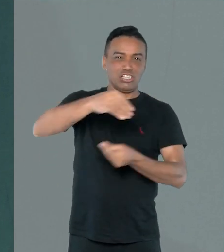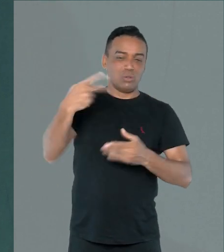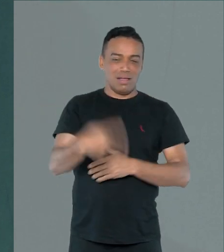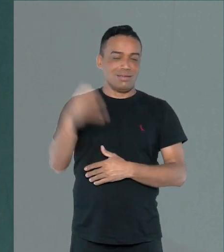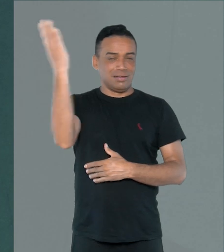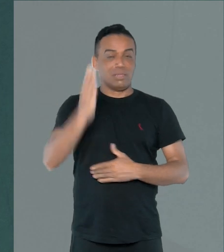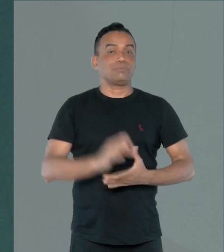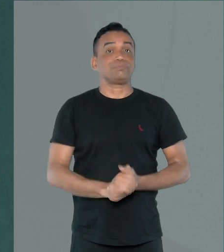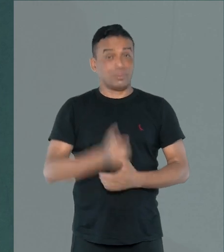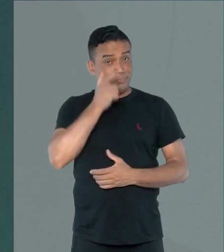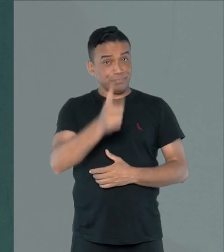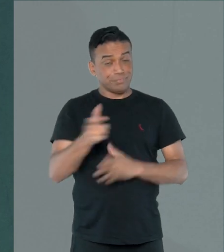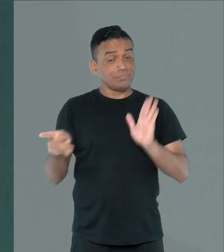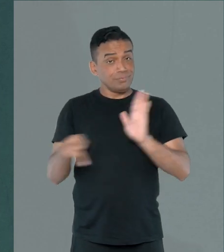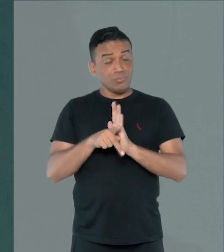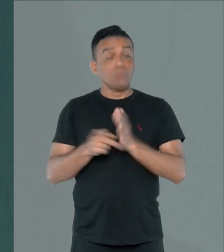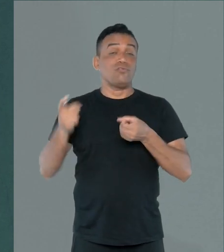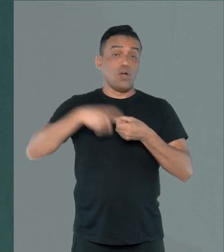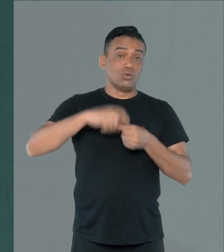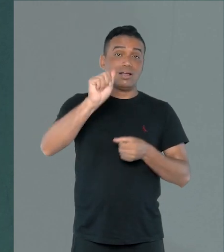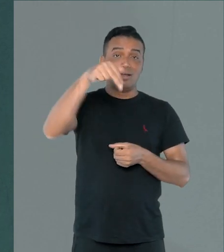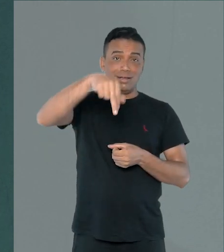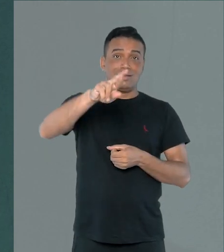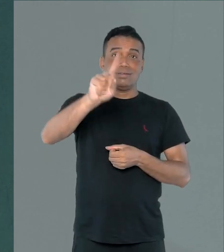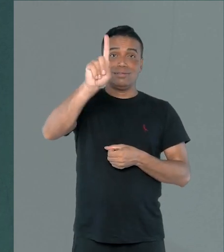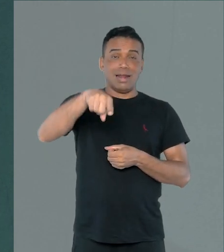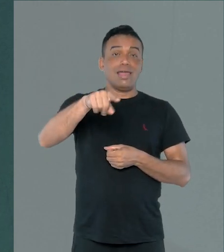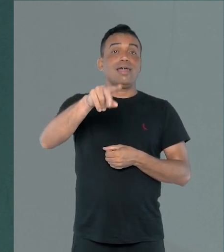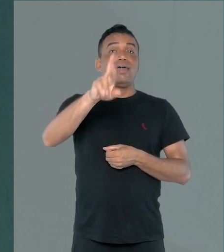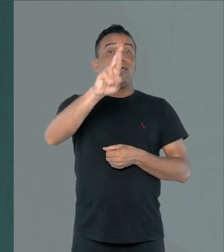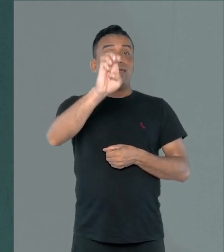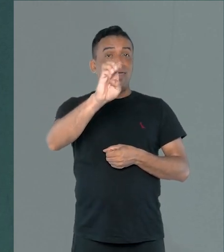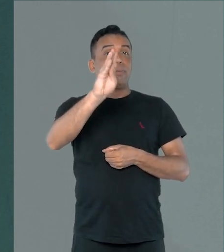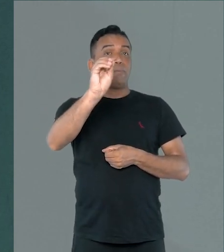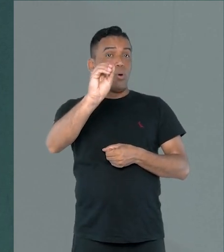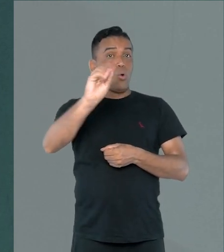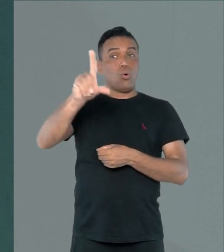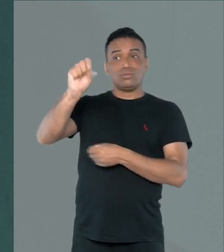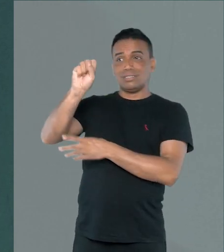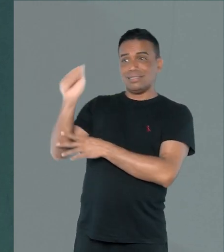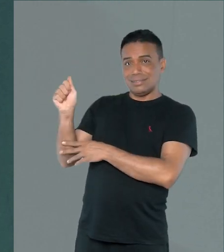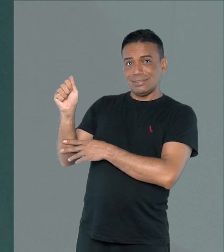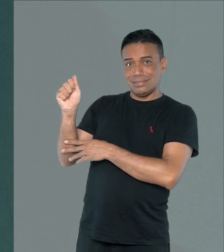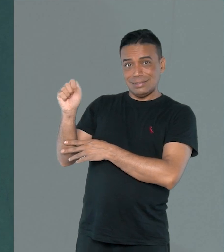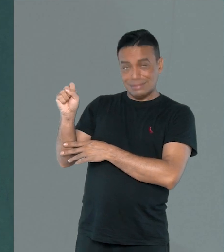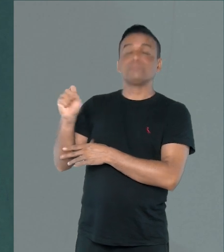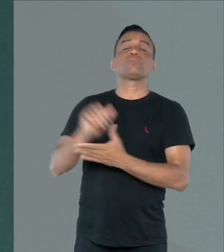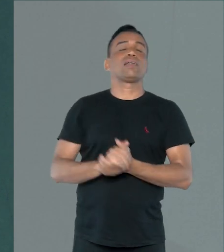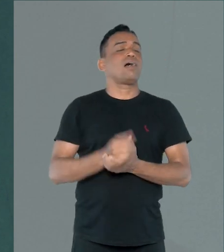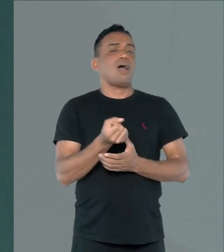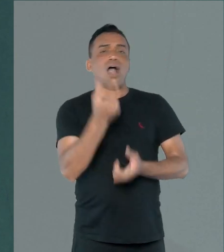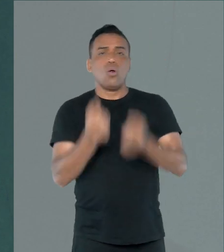enfim, voltando ao André Rebouças. Eles ficam muito pouco amparados na Europa. Alguns amigos acompanham,